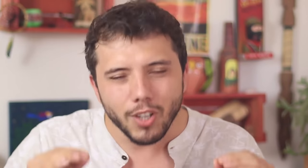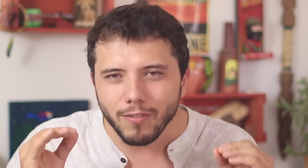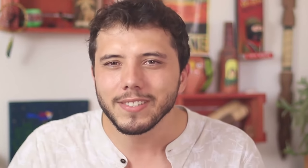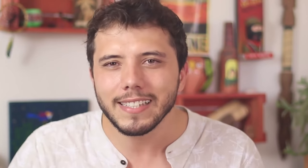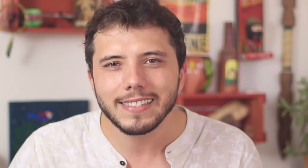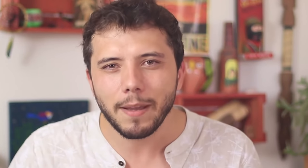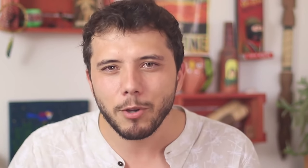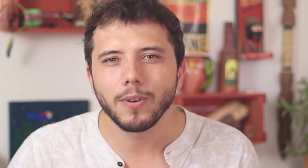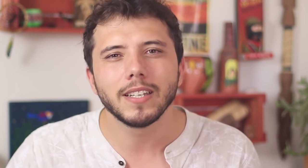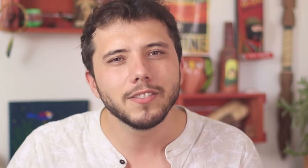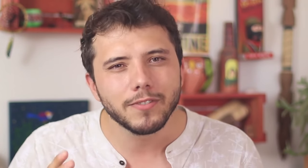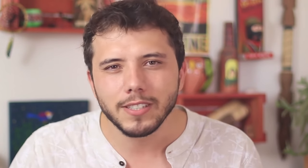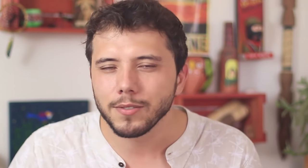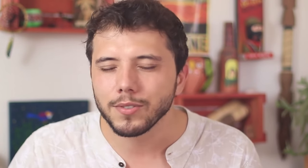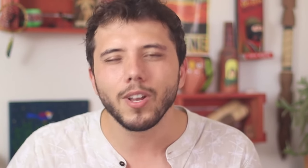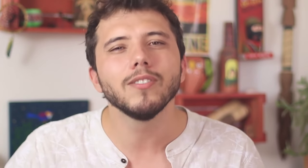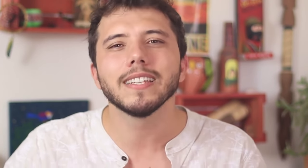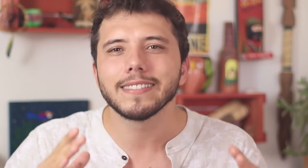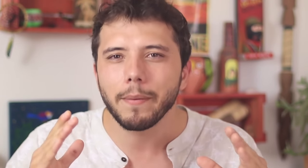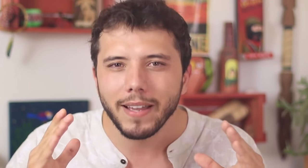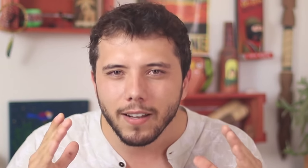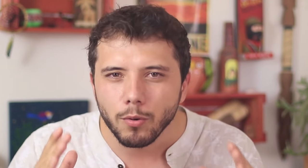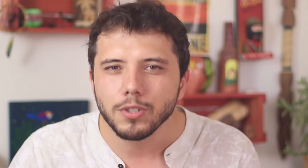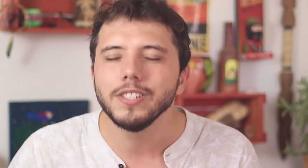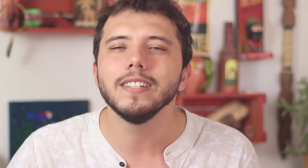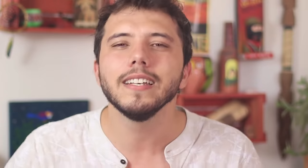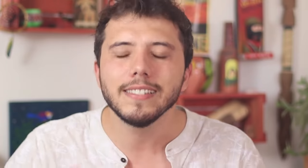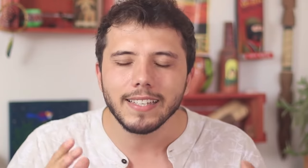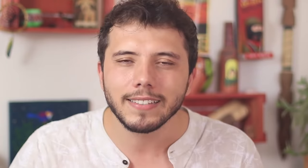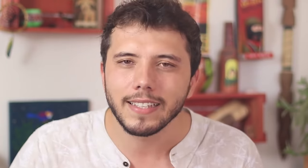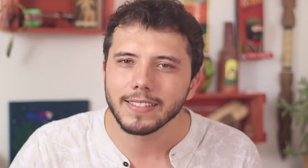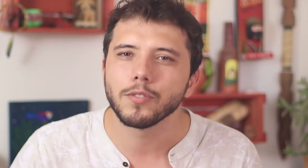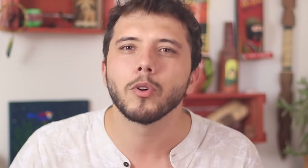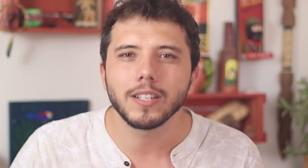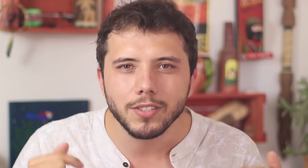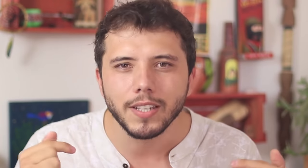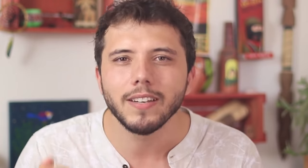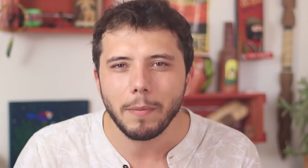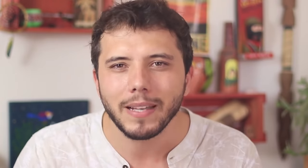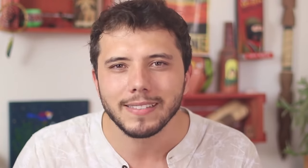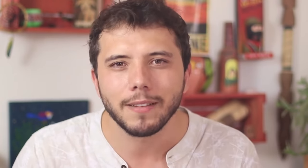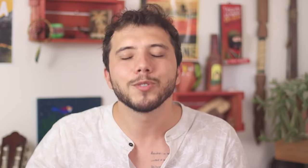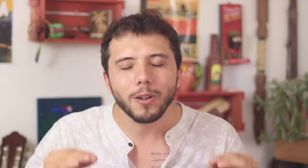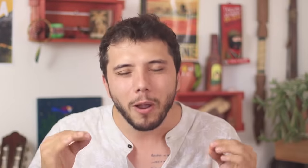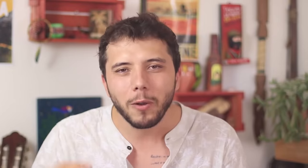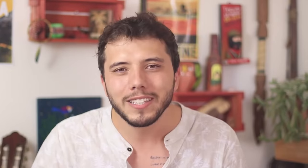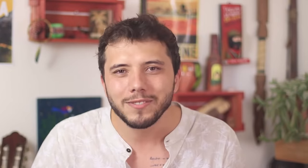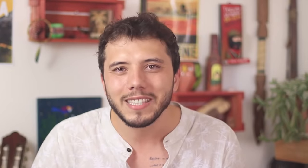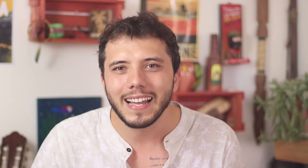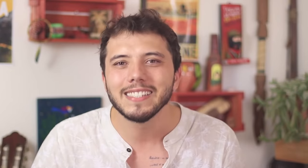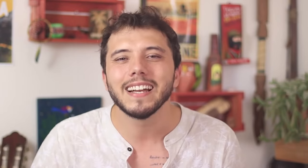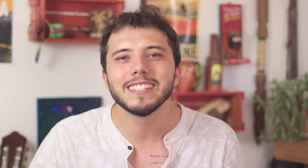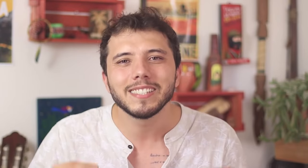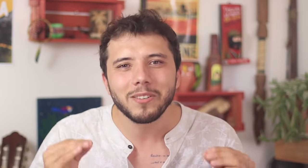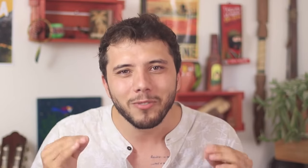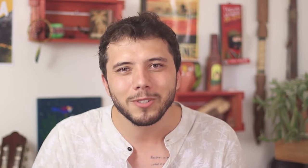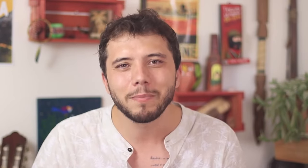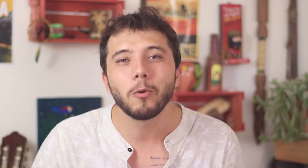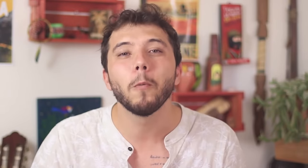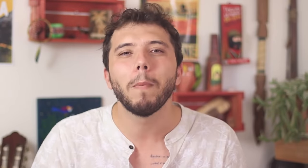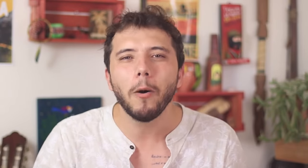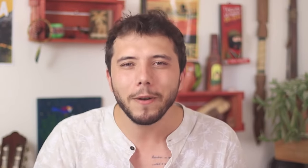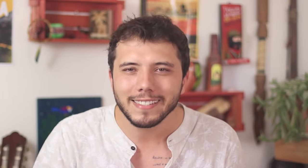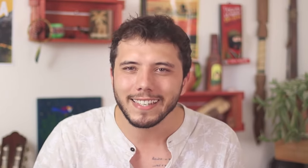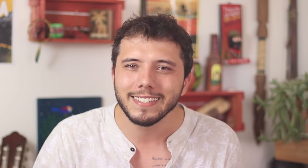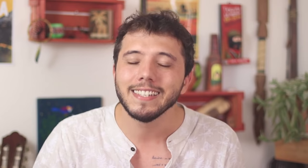batalha que eu é só vocês sabem o quanto é difícil só vocês sabem angústia e as incertezas sobre o que a gente ainda vai passar só que a coletividade a